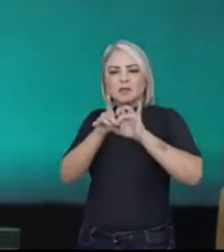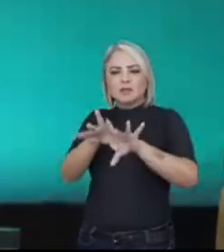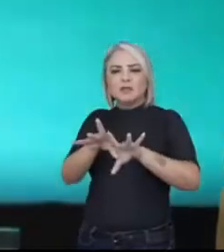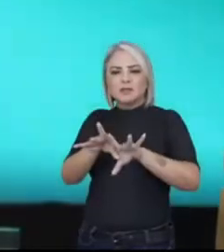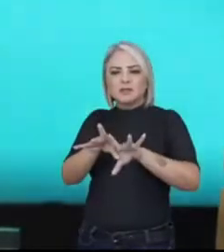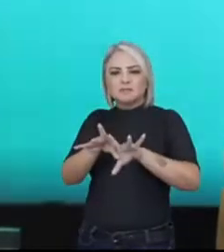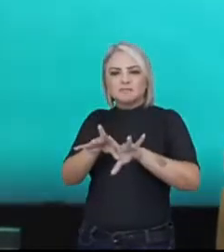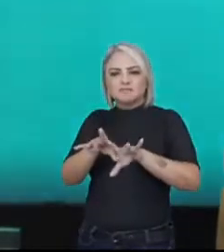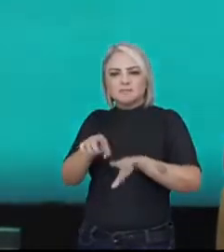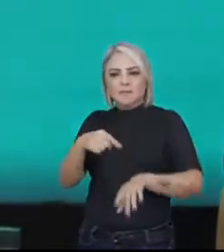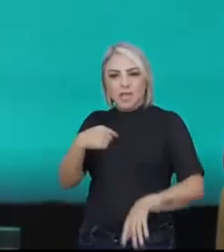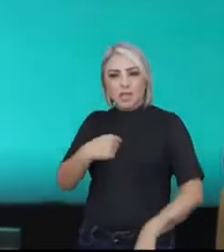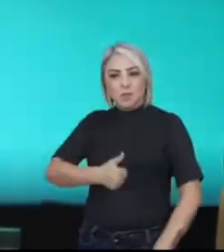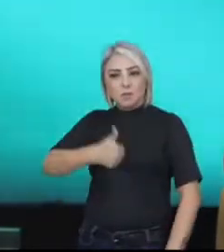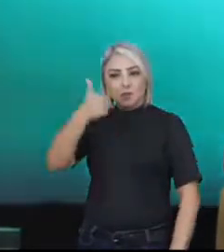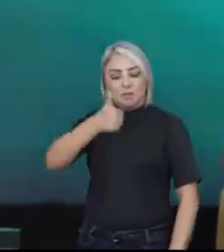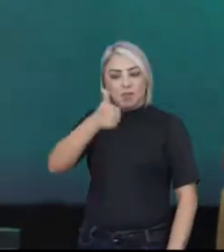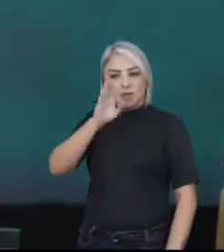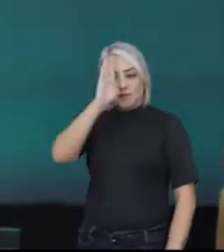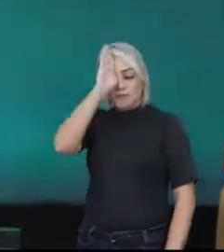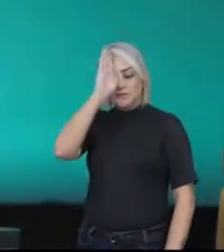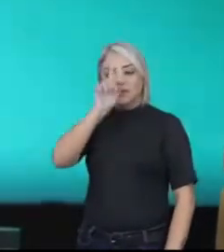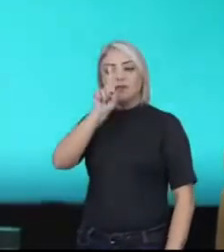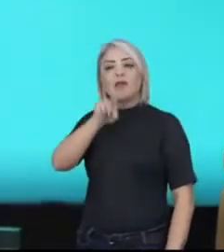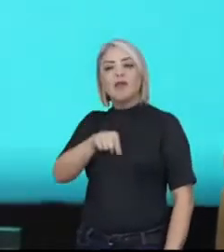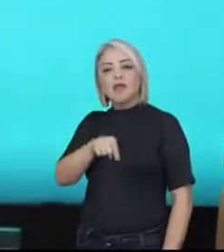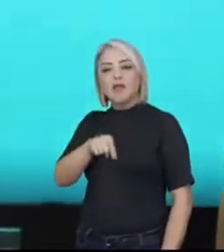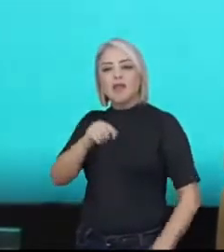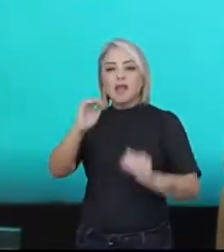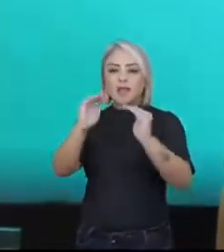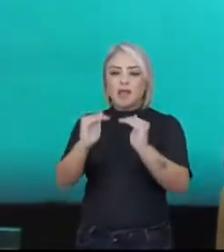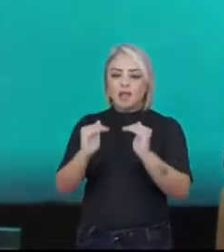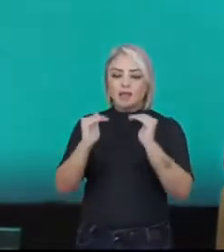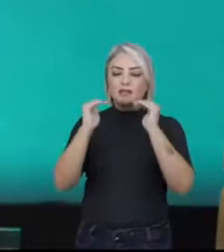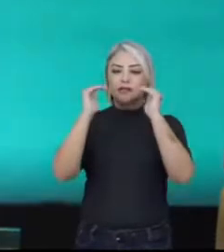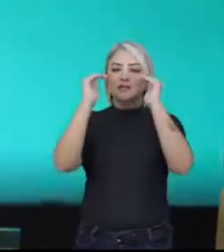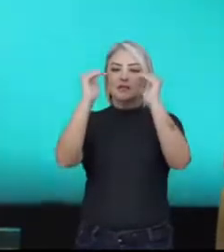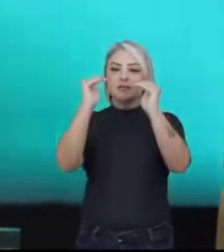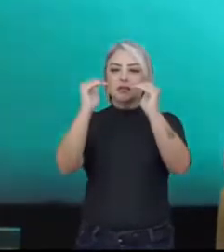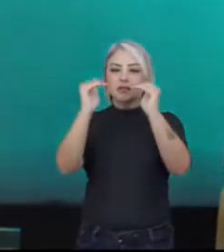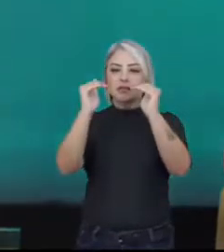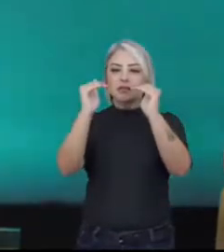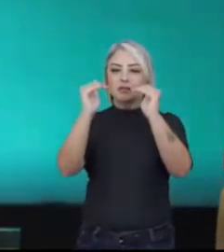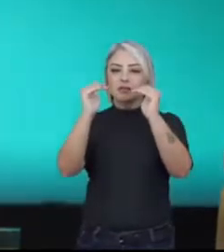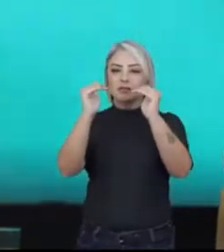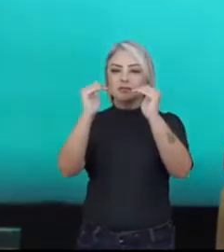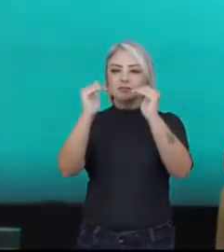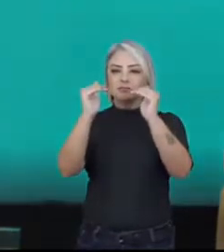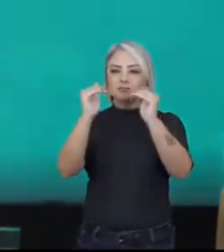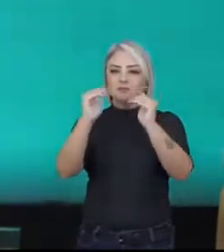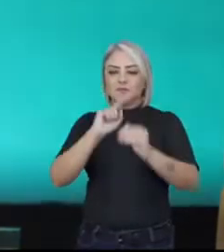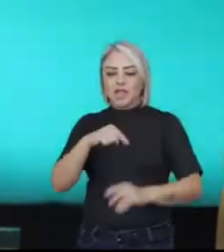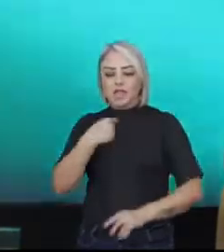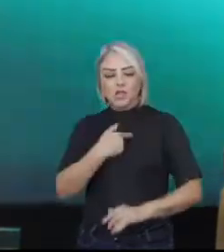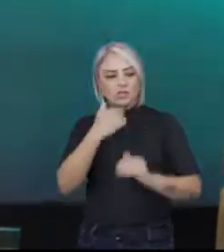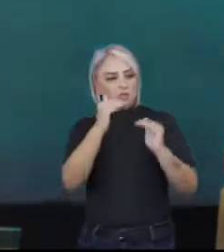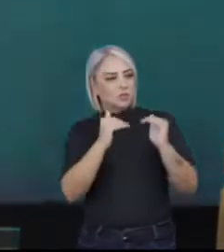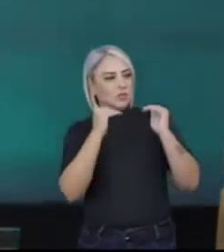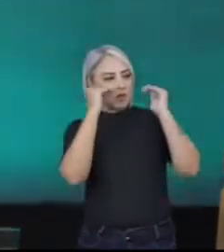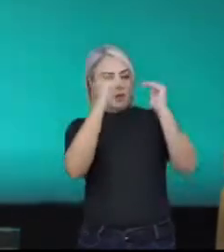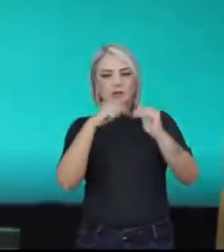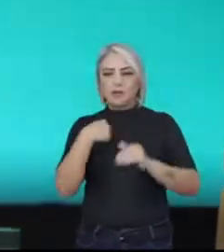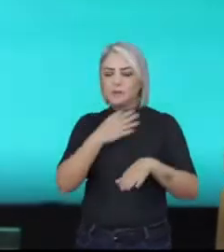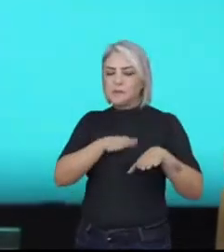primeiro fundamento é justamente a soberania. No entanto, a nossa soberania e a nossa democracia vêm